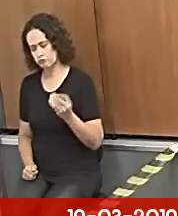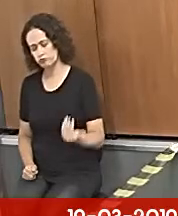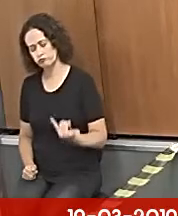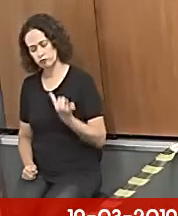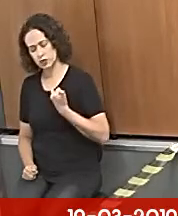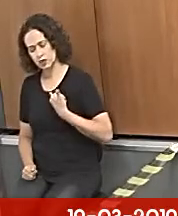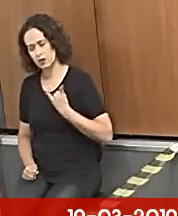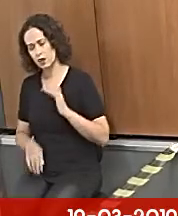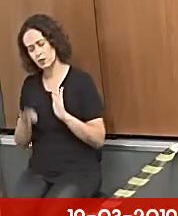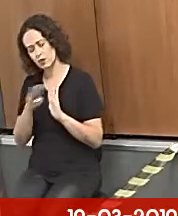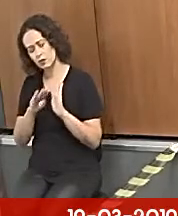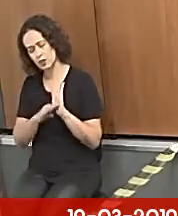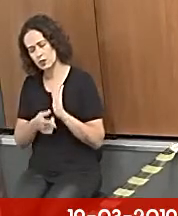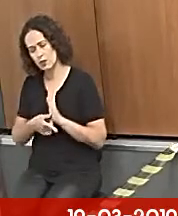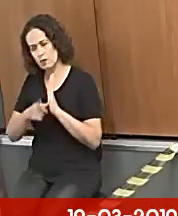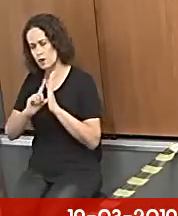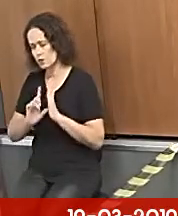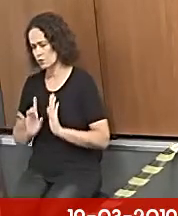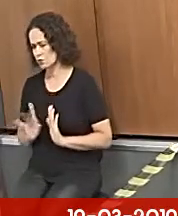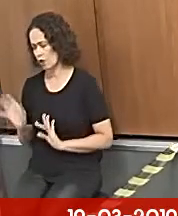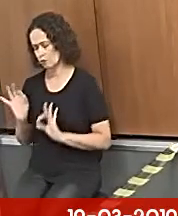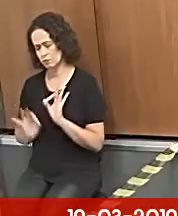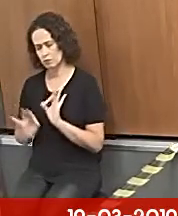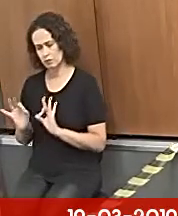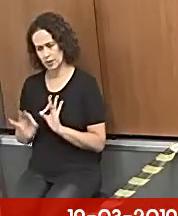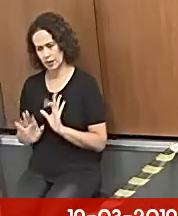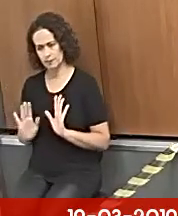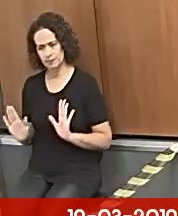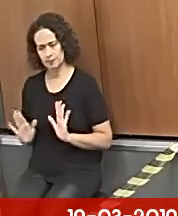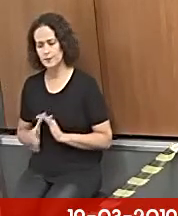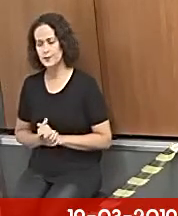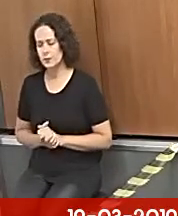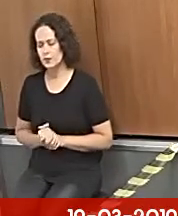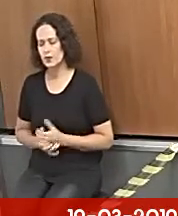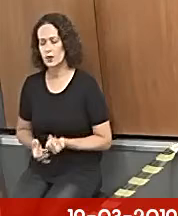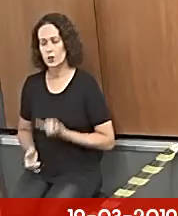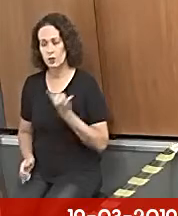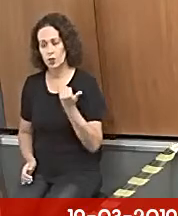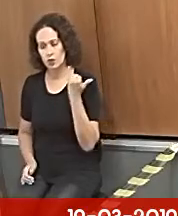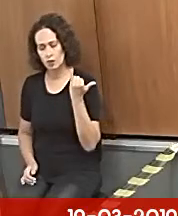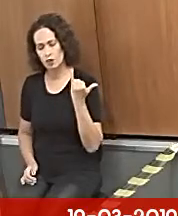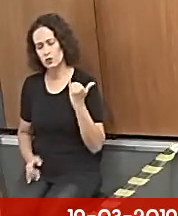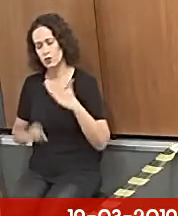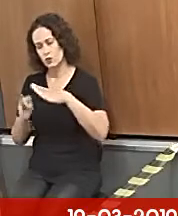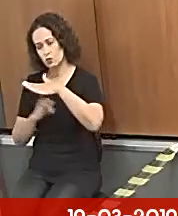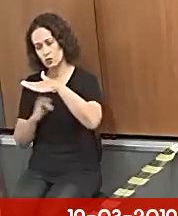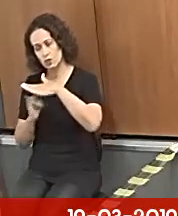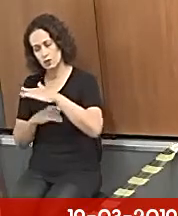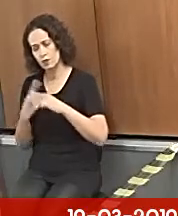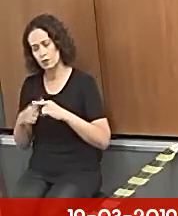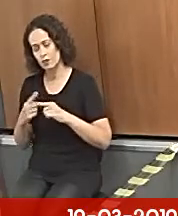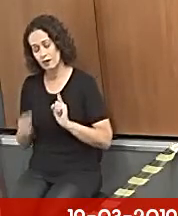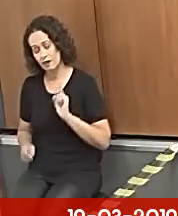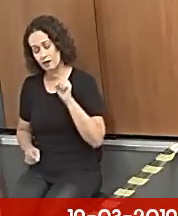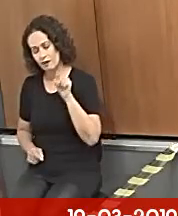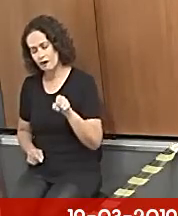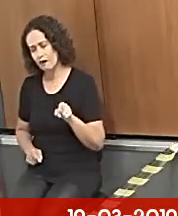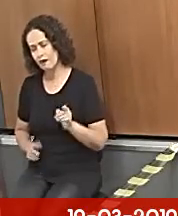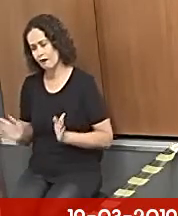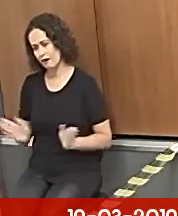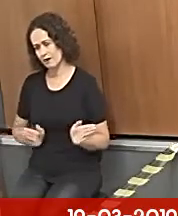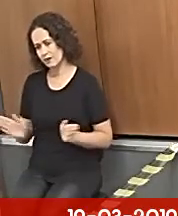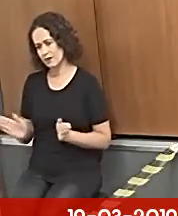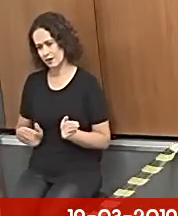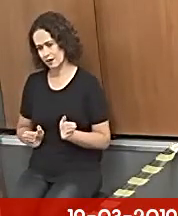programação para nos preparar e isso que eu acho importante e até a instituição até mesmo porque lá os deficientes visuais eles vão